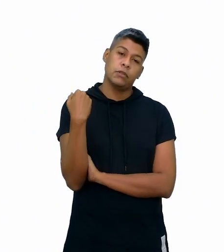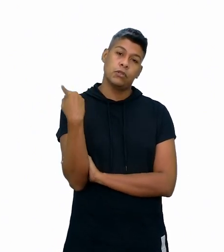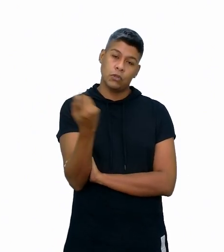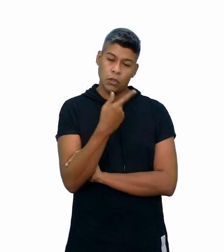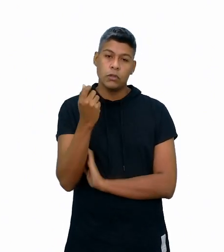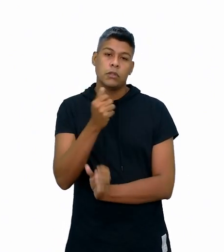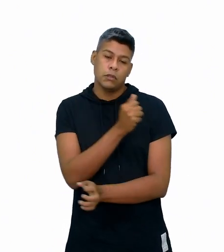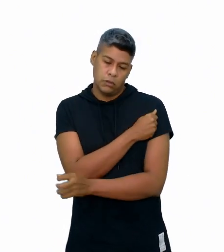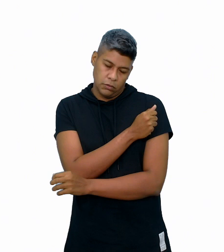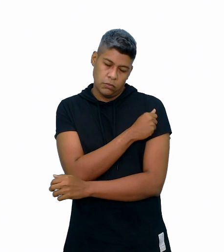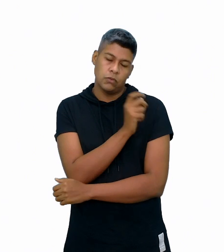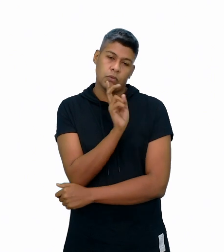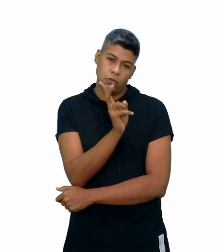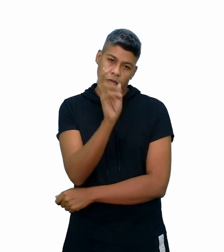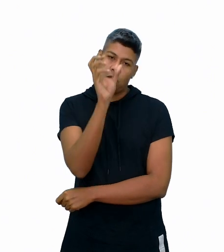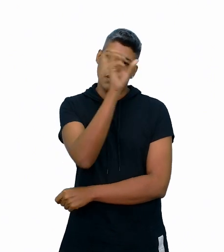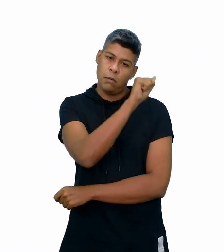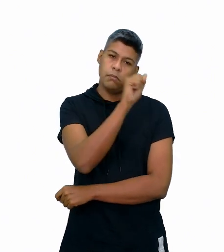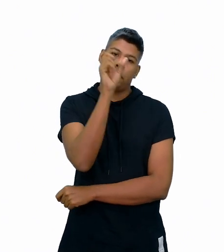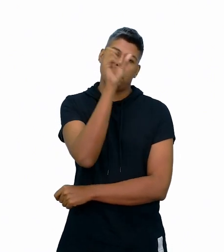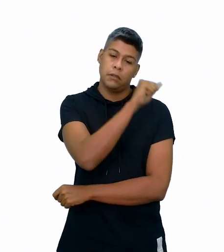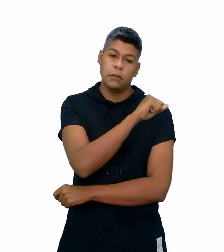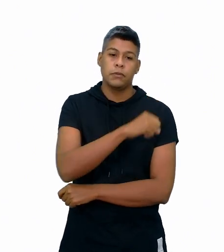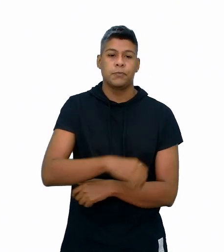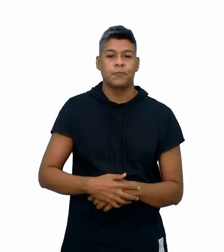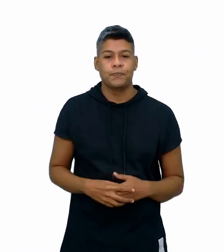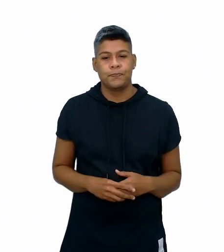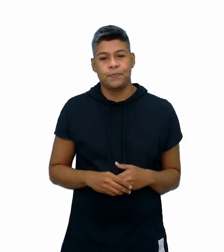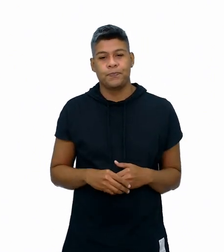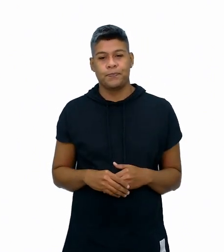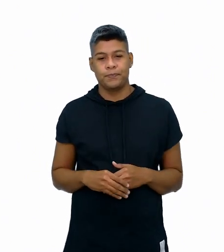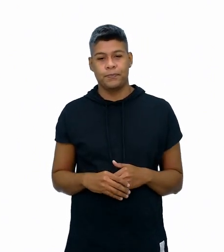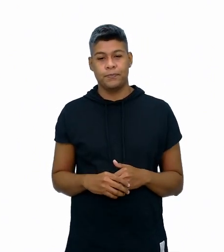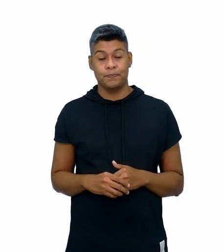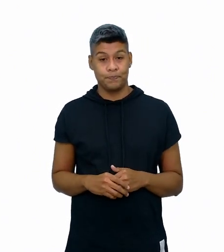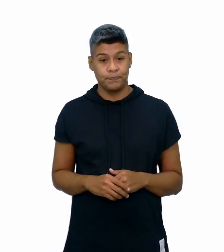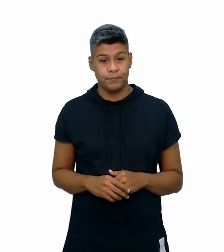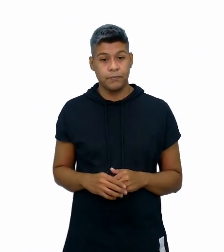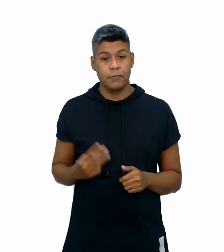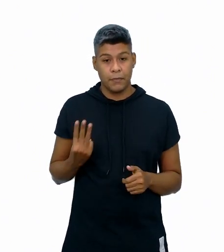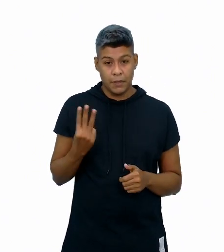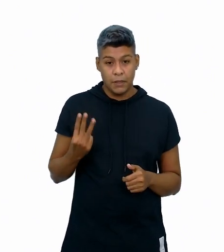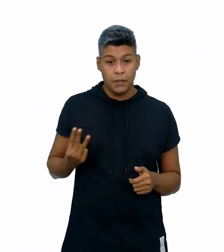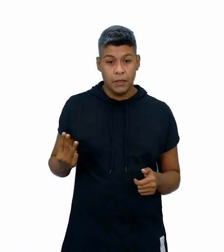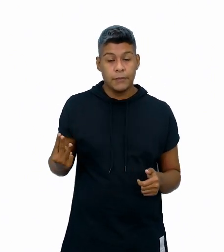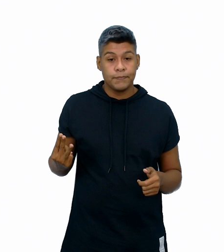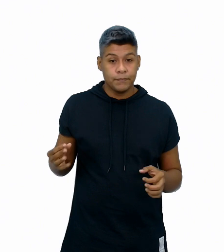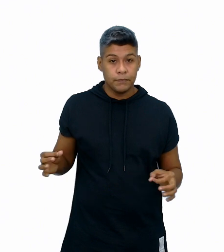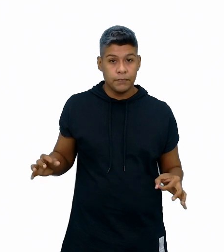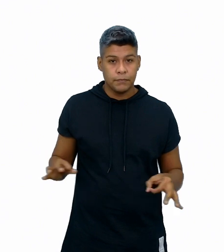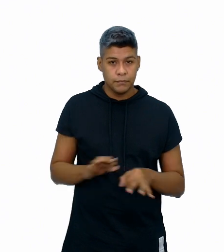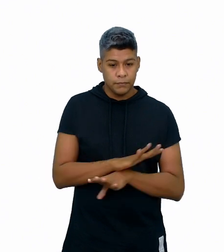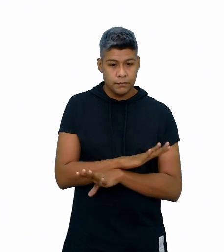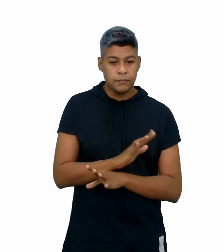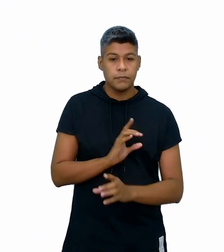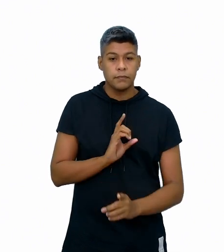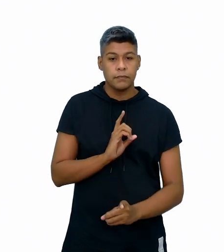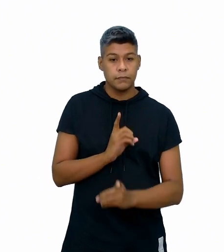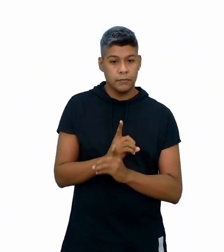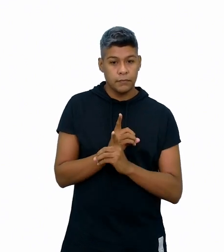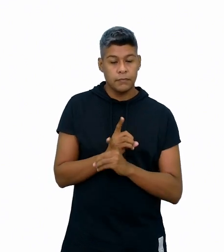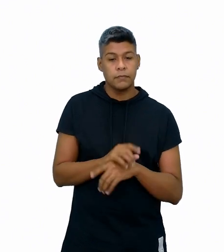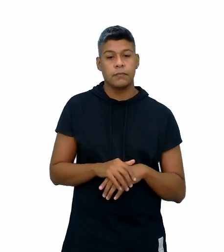nossos estudantes continuem aprendendo. Agora, nós vamos nos encaminhar para o terceiro e último momento do nosso